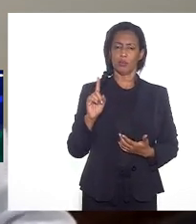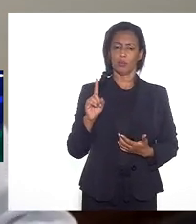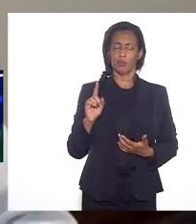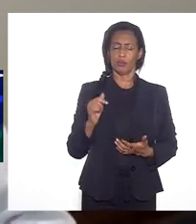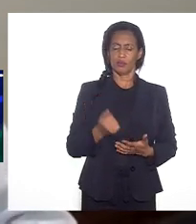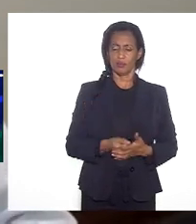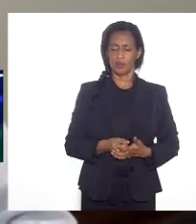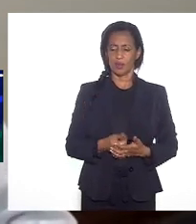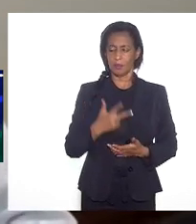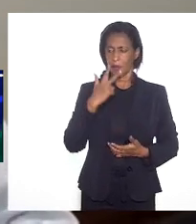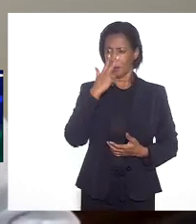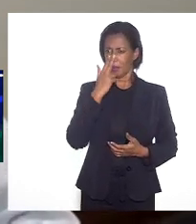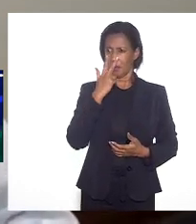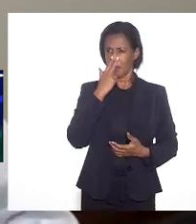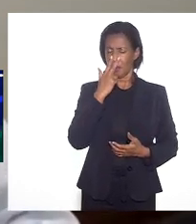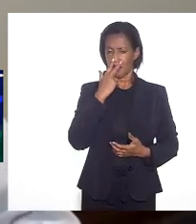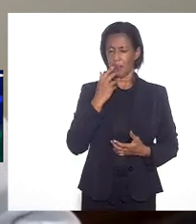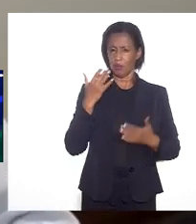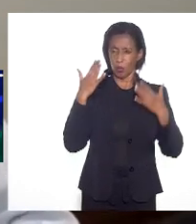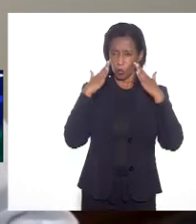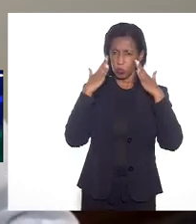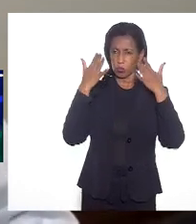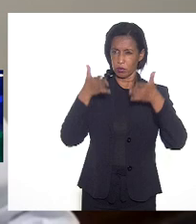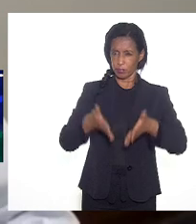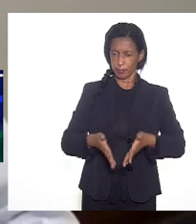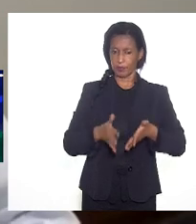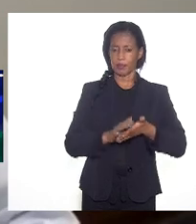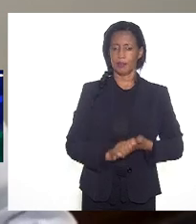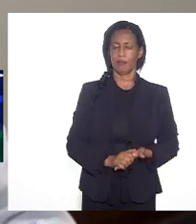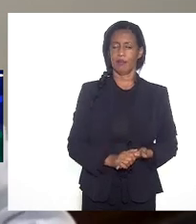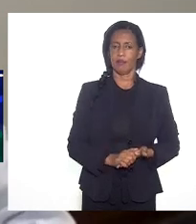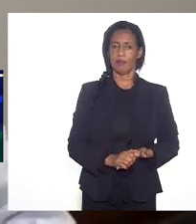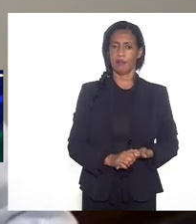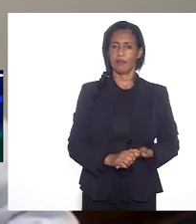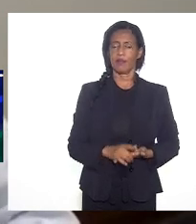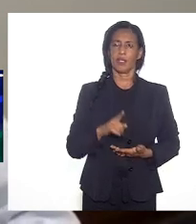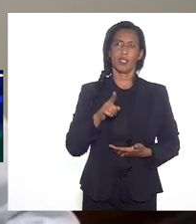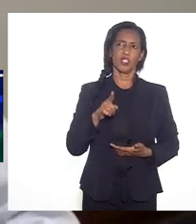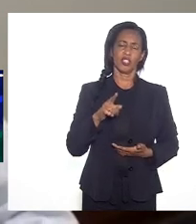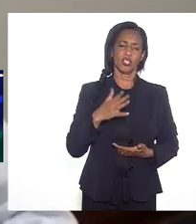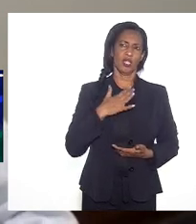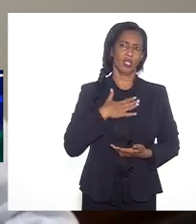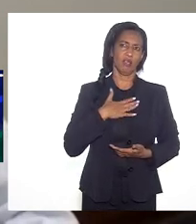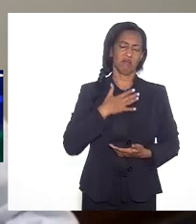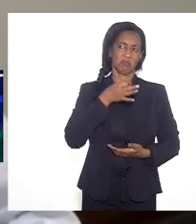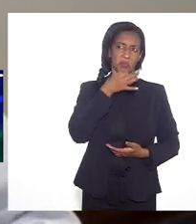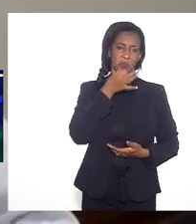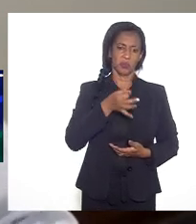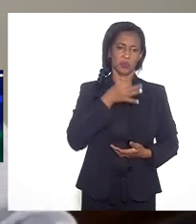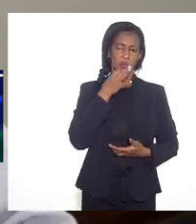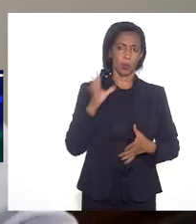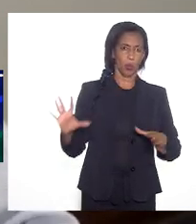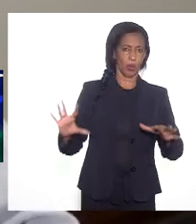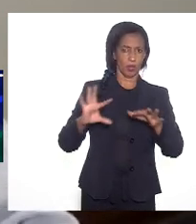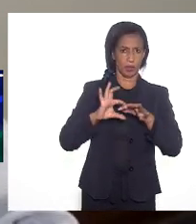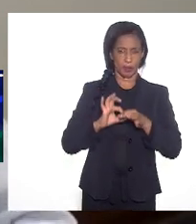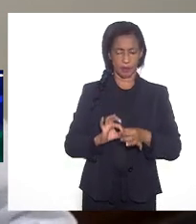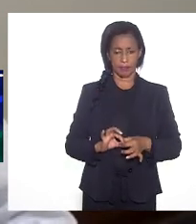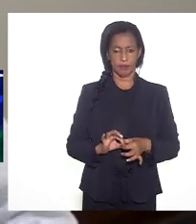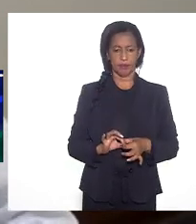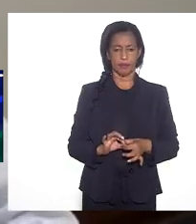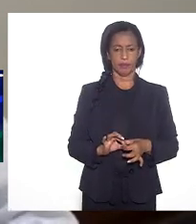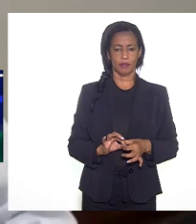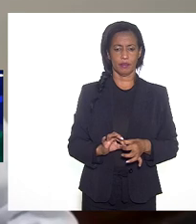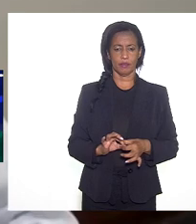parece muito central e que está, a meu ver, conectada